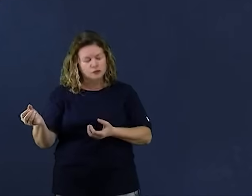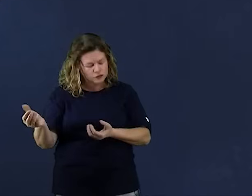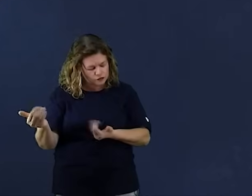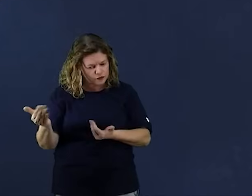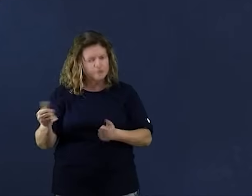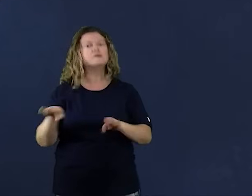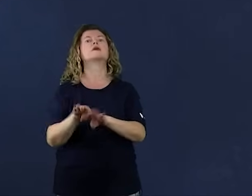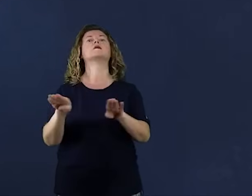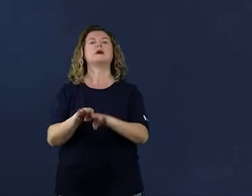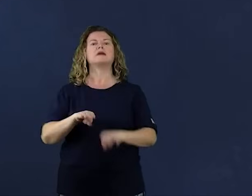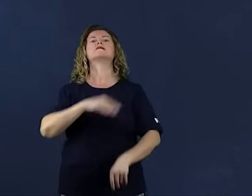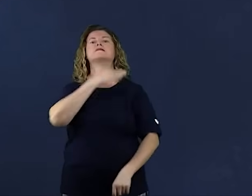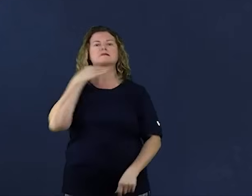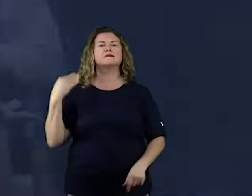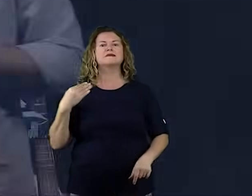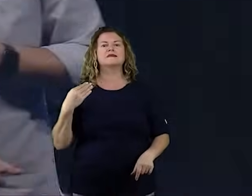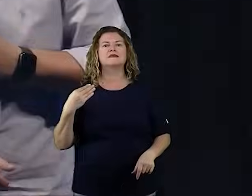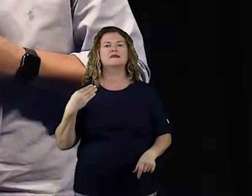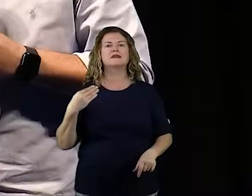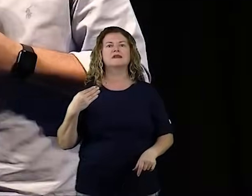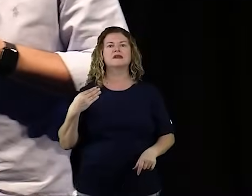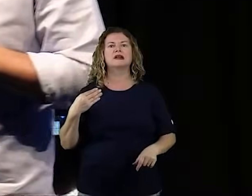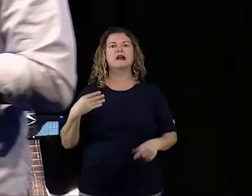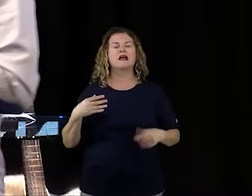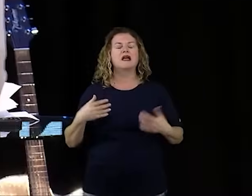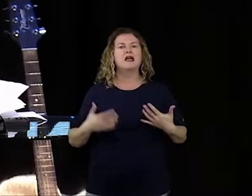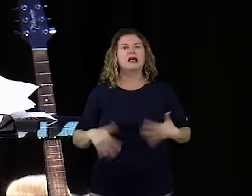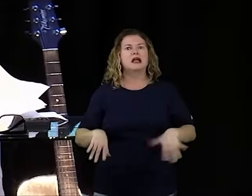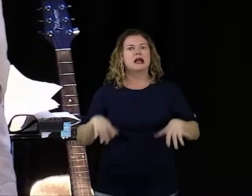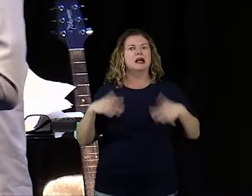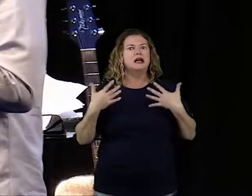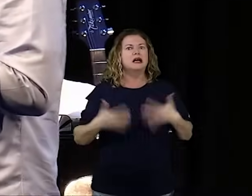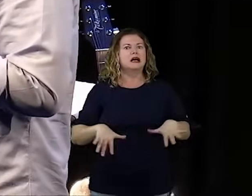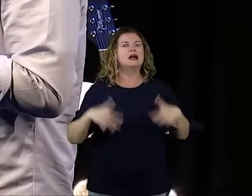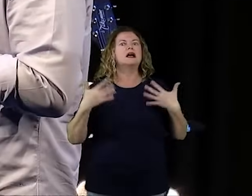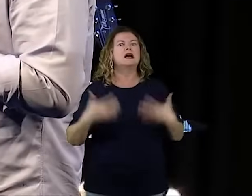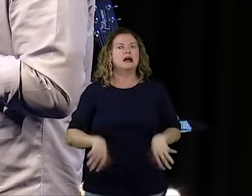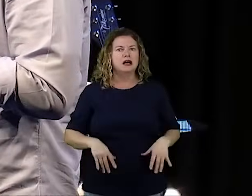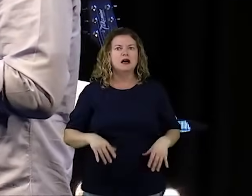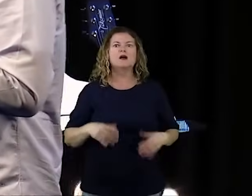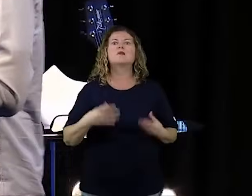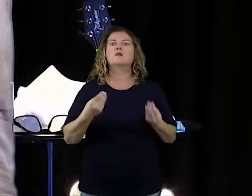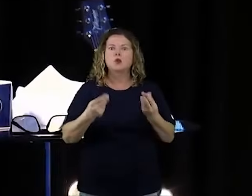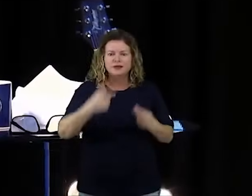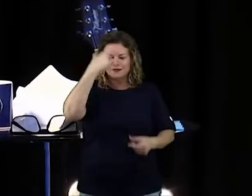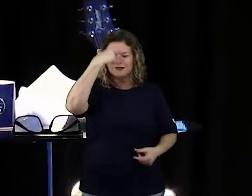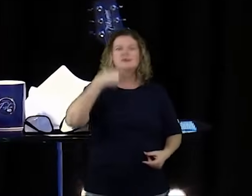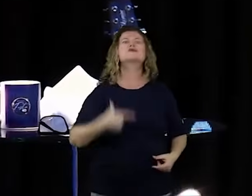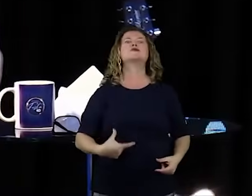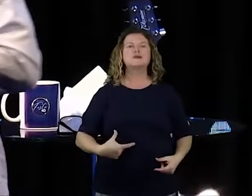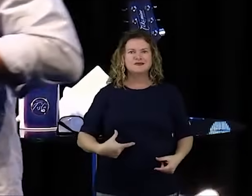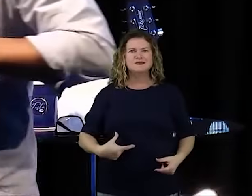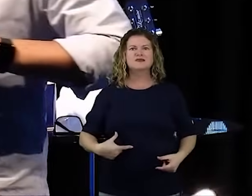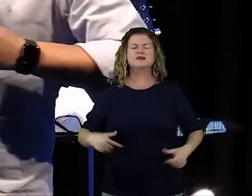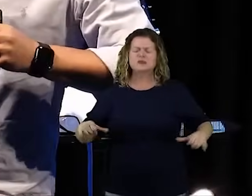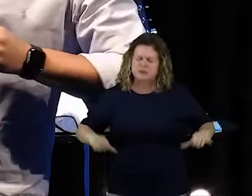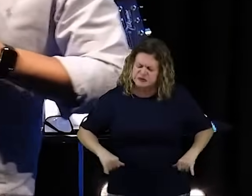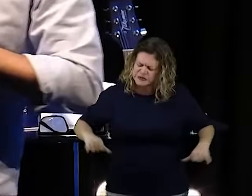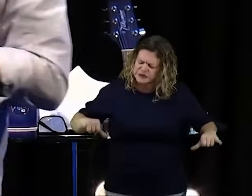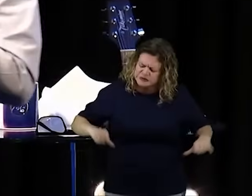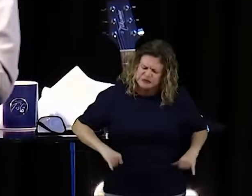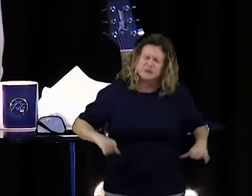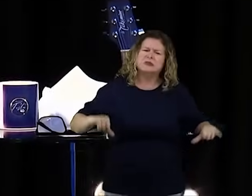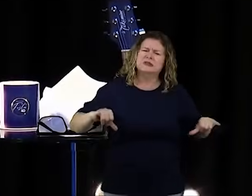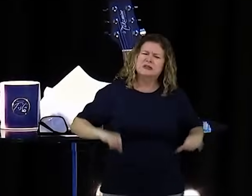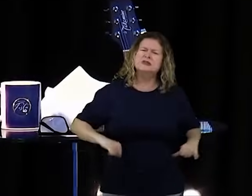uma palavra maldita tem o texto aí maldita nervosa quando você